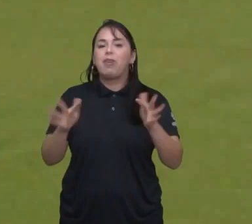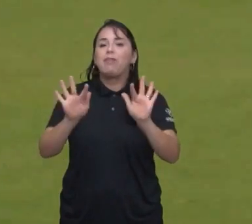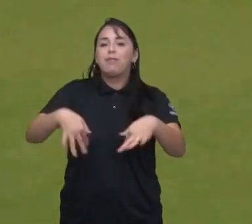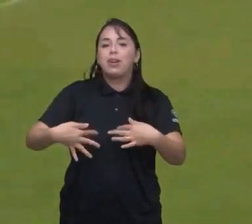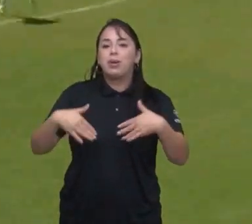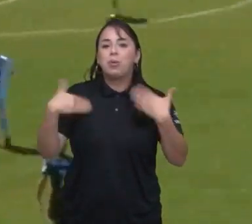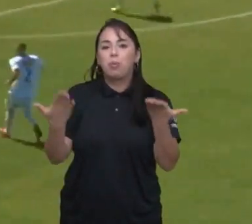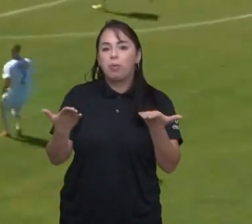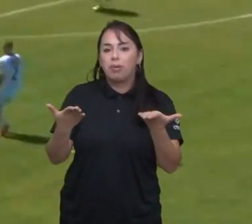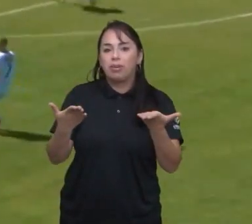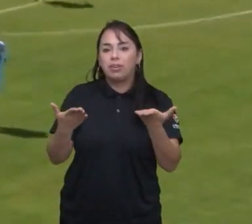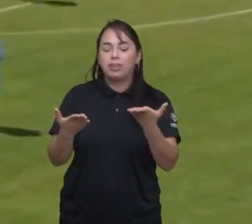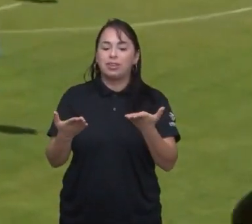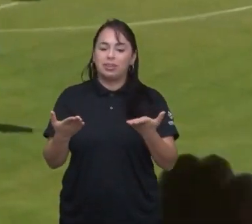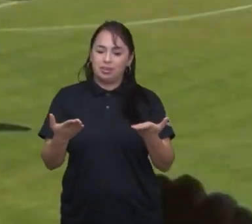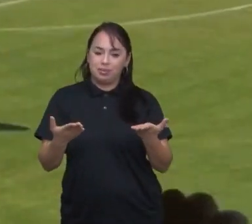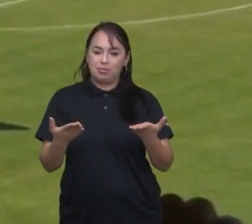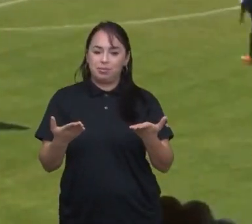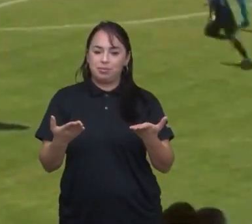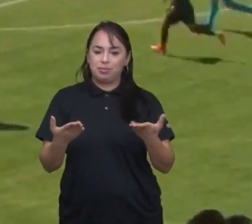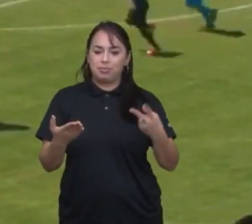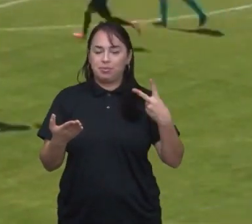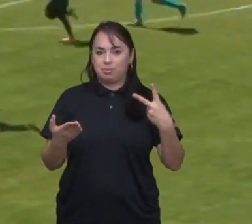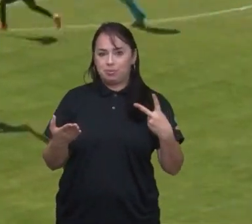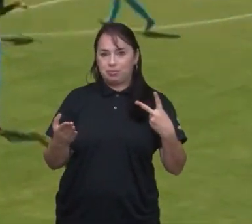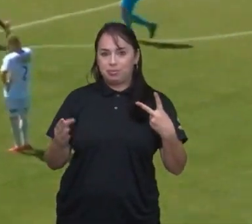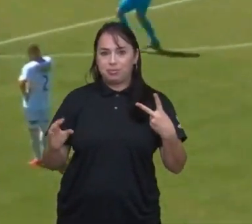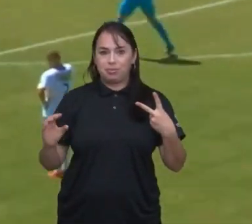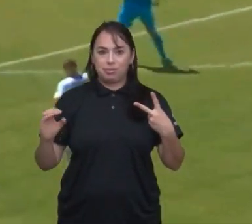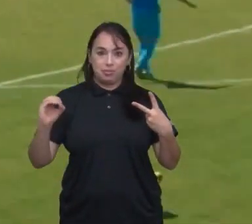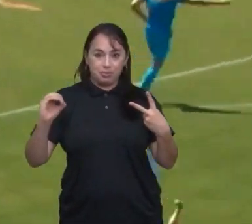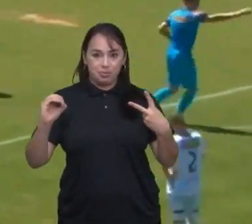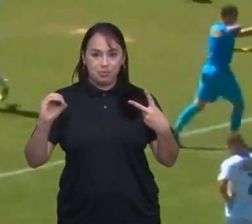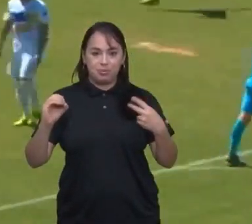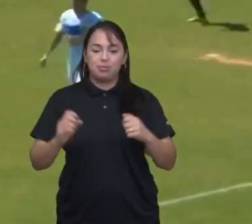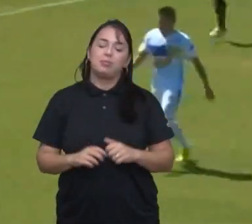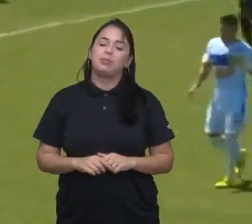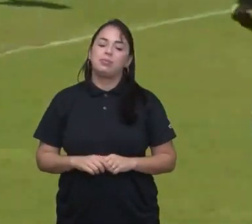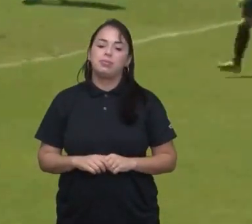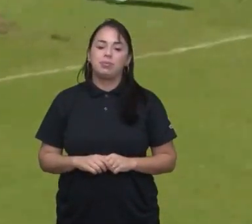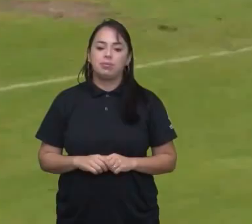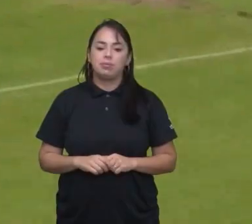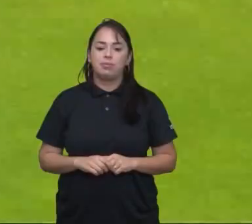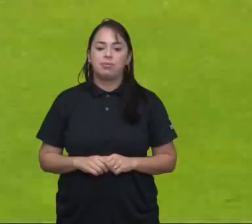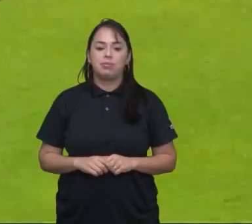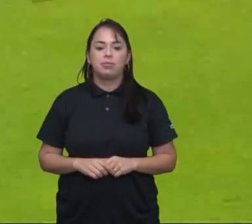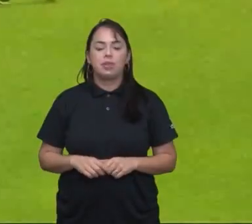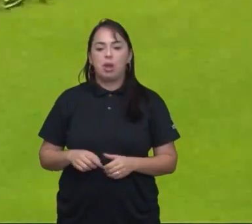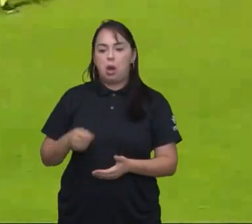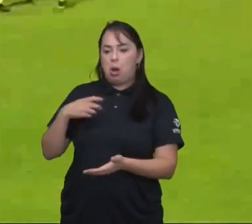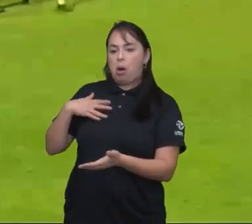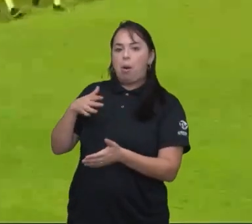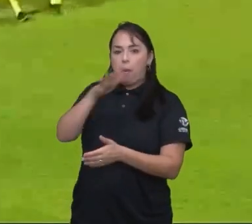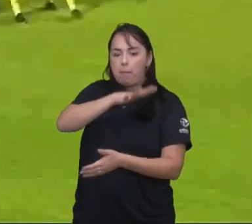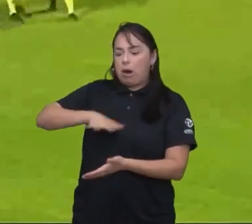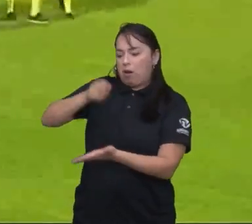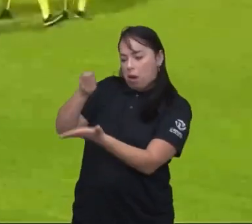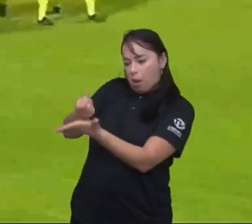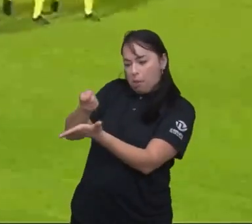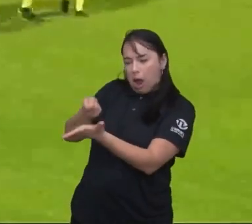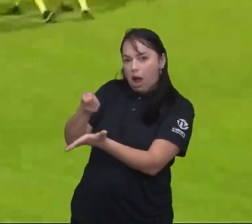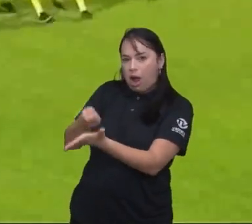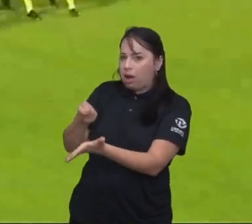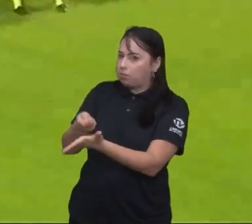o placar final na Arena Plínio Marinha em Votuporanga. Cave 2, São José 0. Pressionado, o São